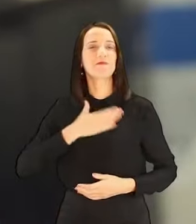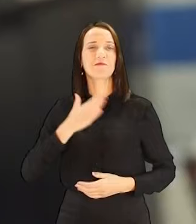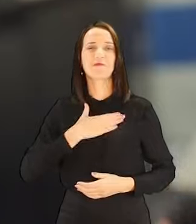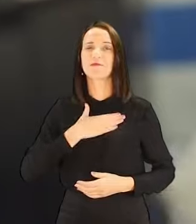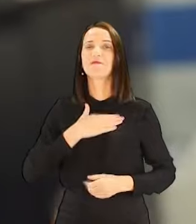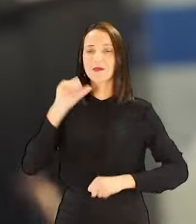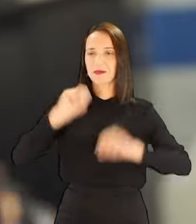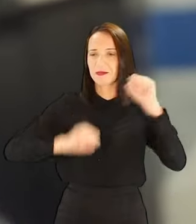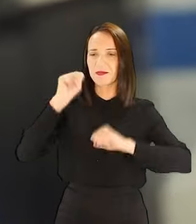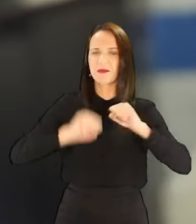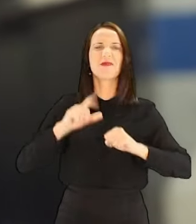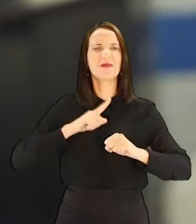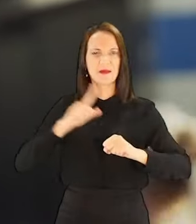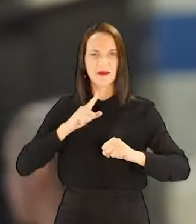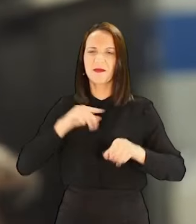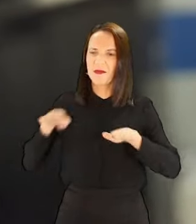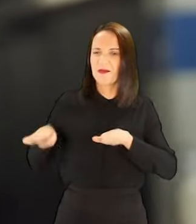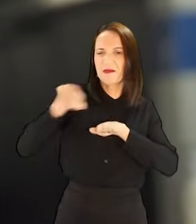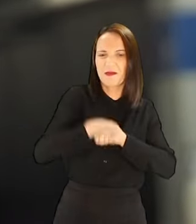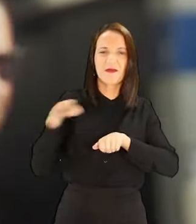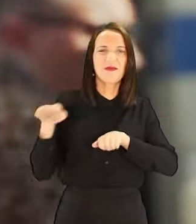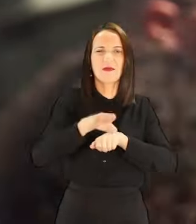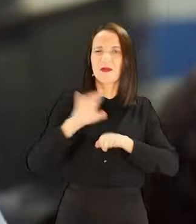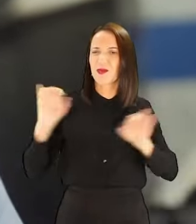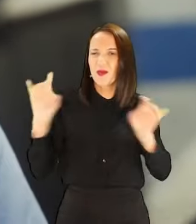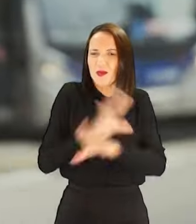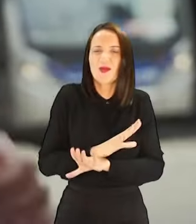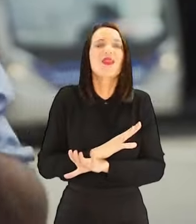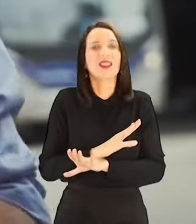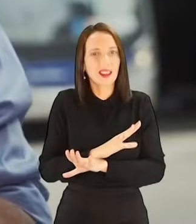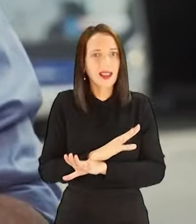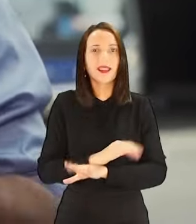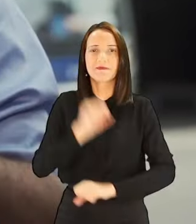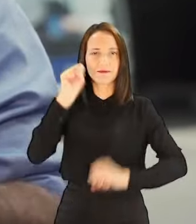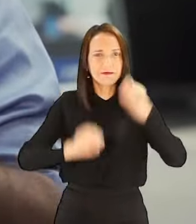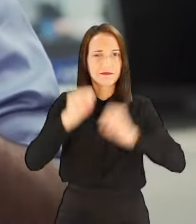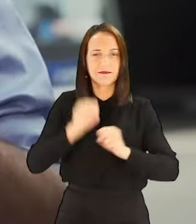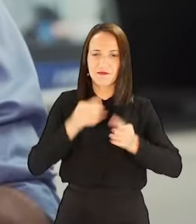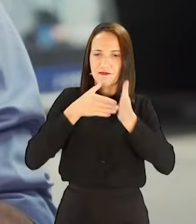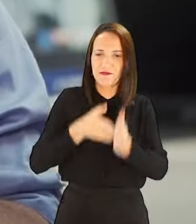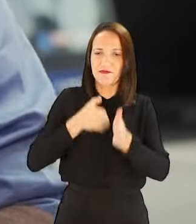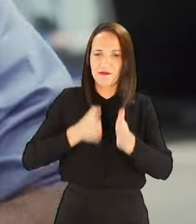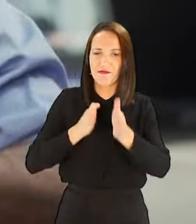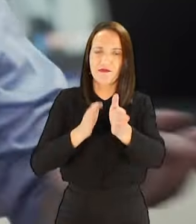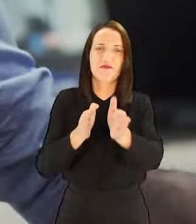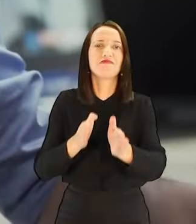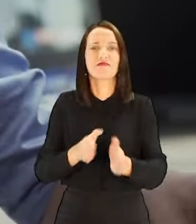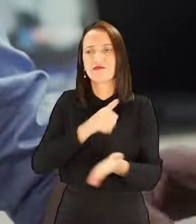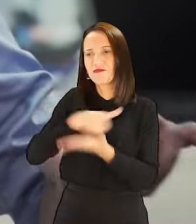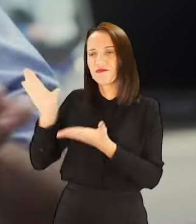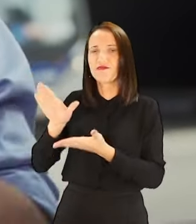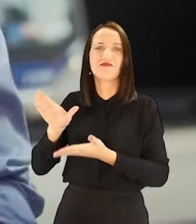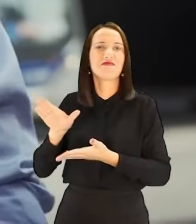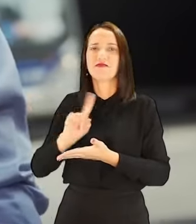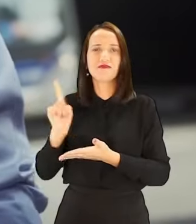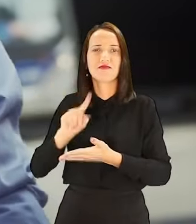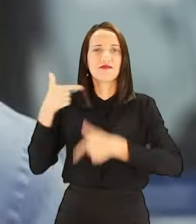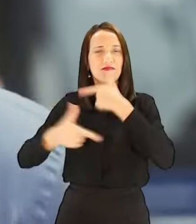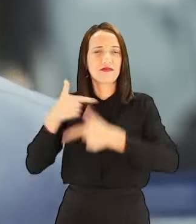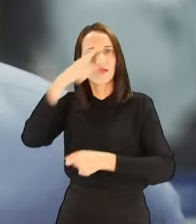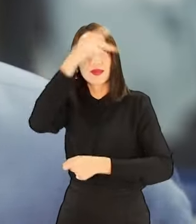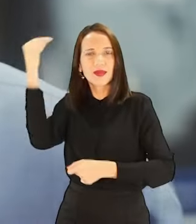Comigo, as empresas vão ter que colocar na rua a frota completa. Empresa que não andar na linha vai deixar de trabalhar para a